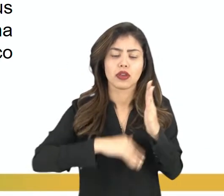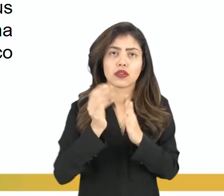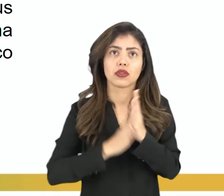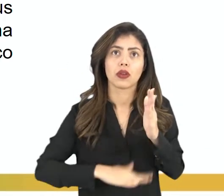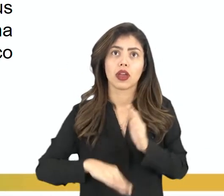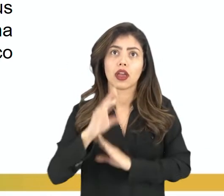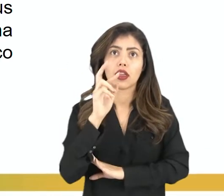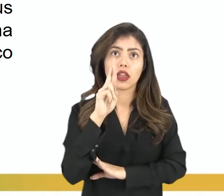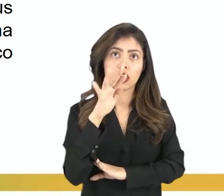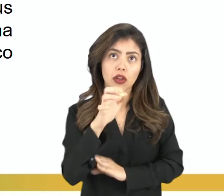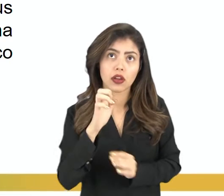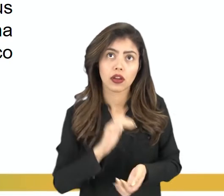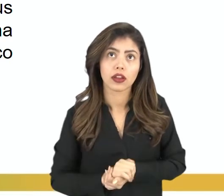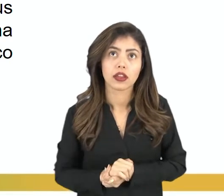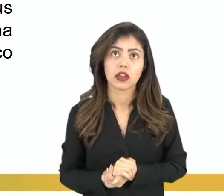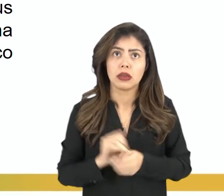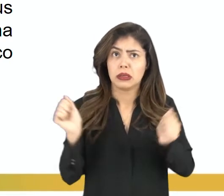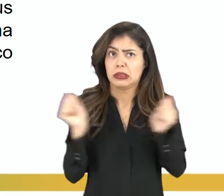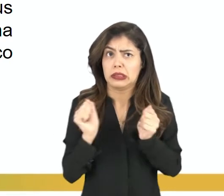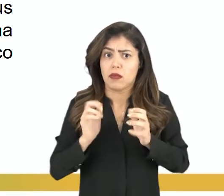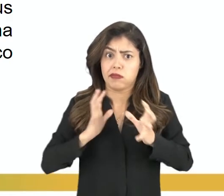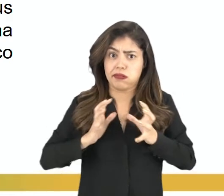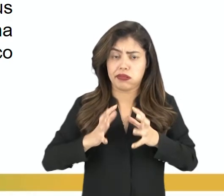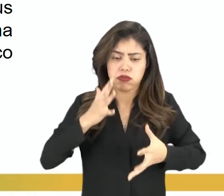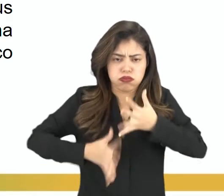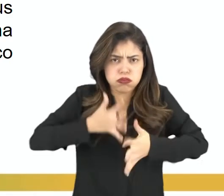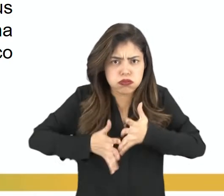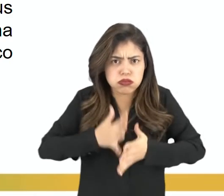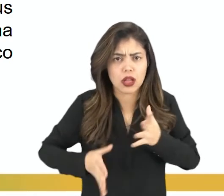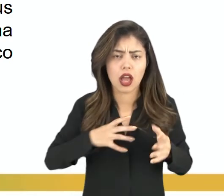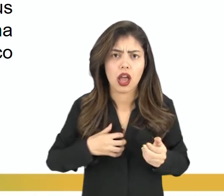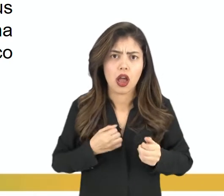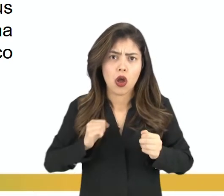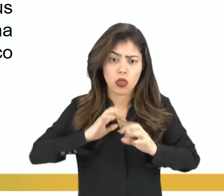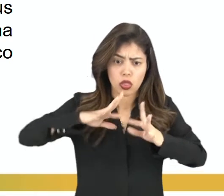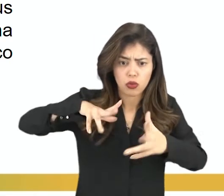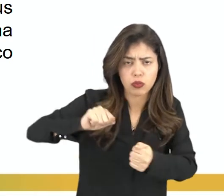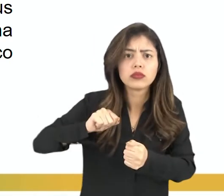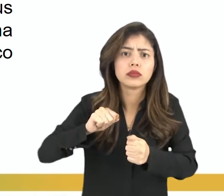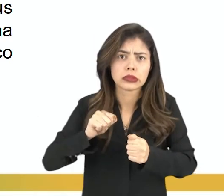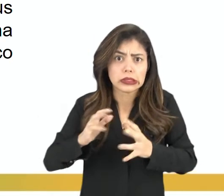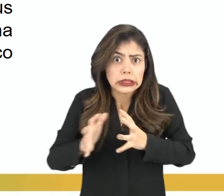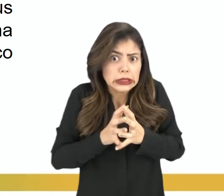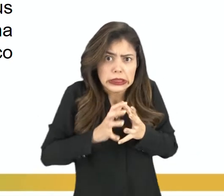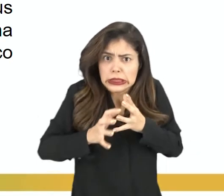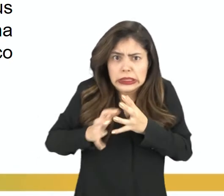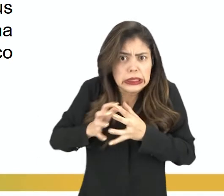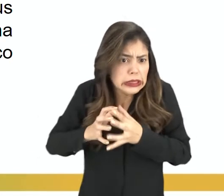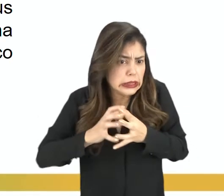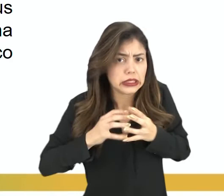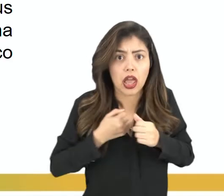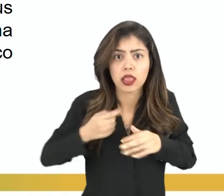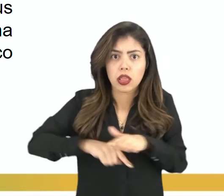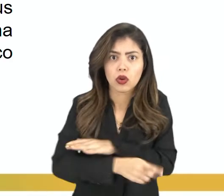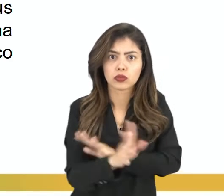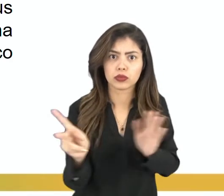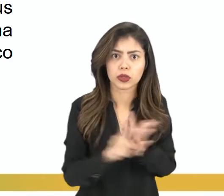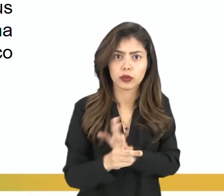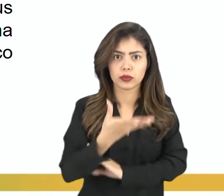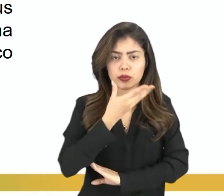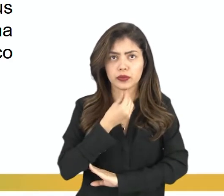da corte e também o pintor dos horrores da guerra, das assombrações do mundo e da vida interior dos